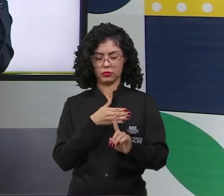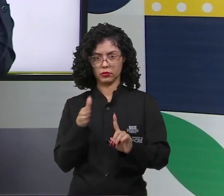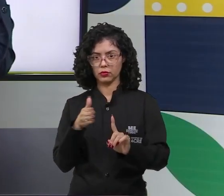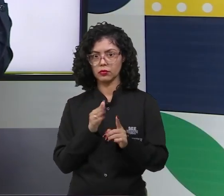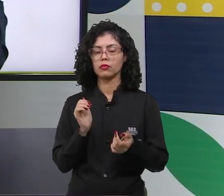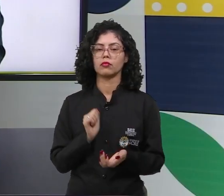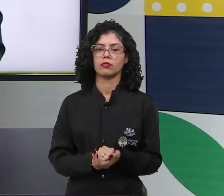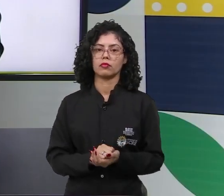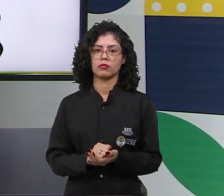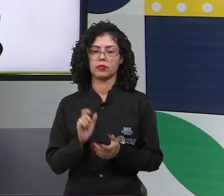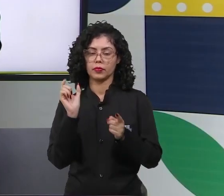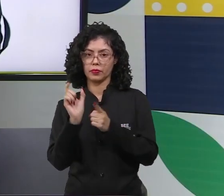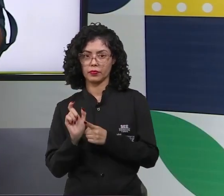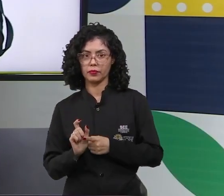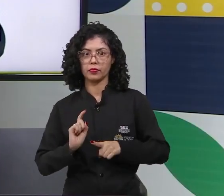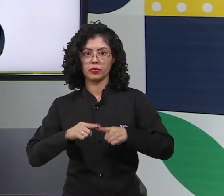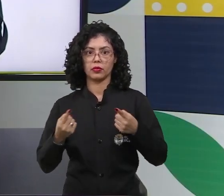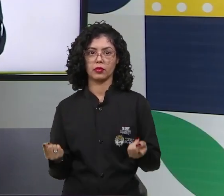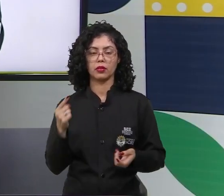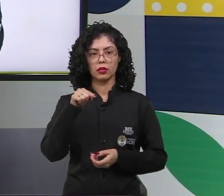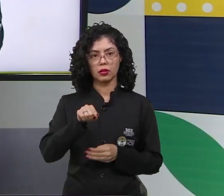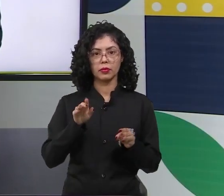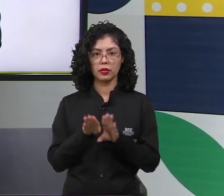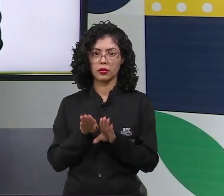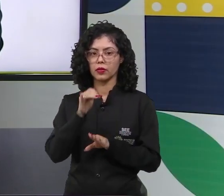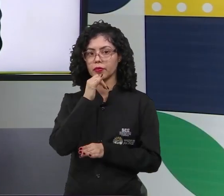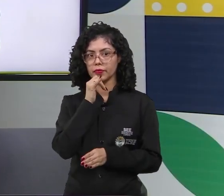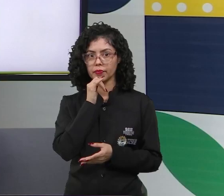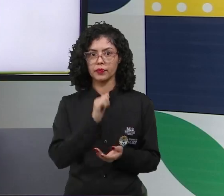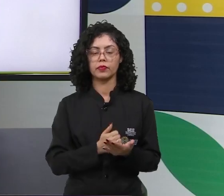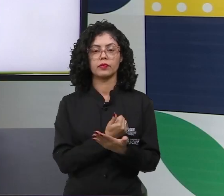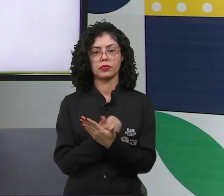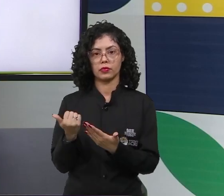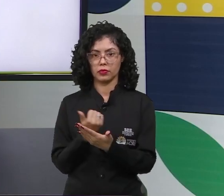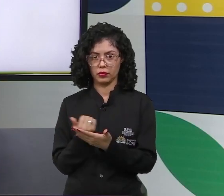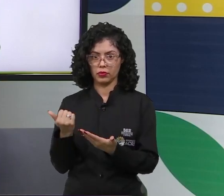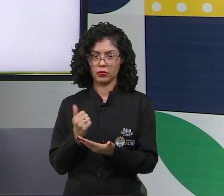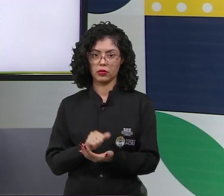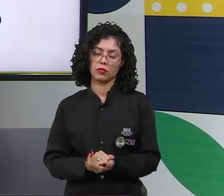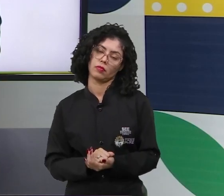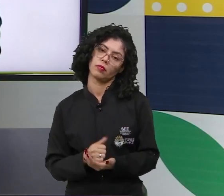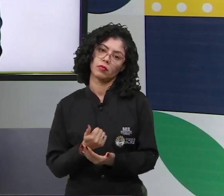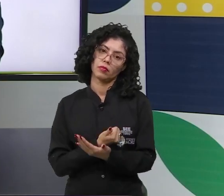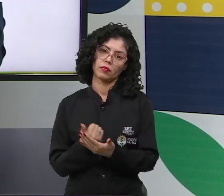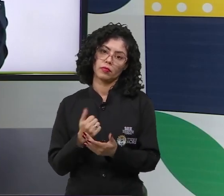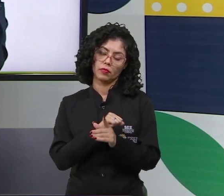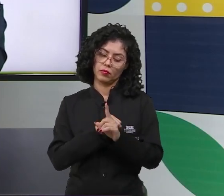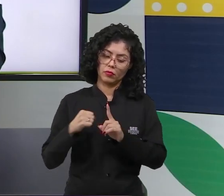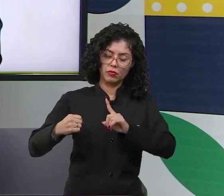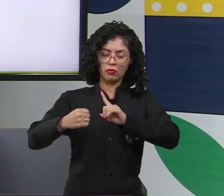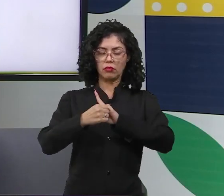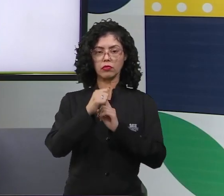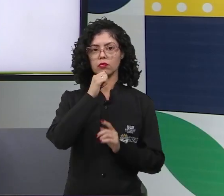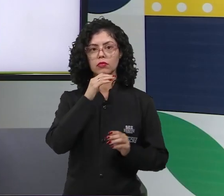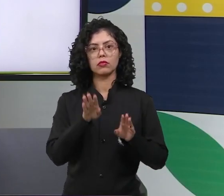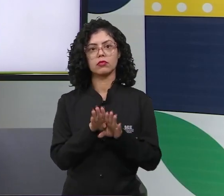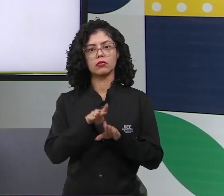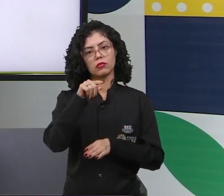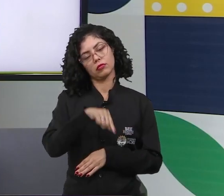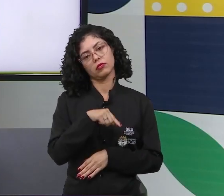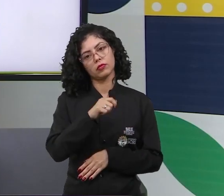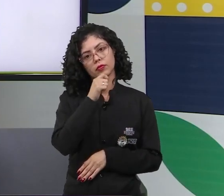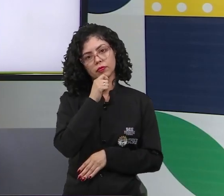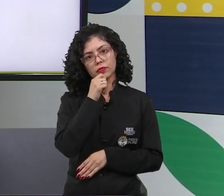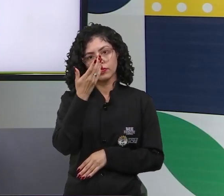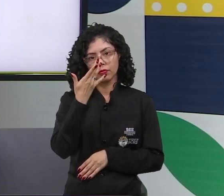não é só com palavras, mas aqui nós temos exemplo com ações. A sociedade estava acostumada àquilo e